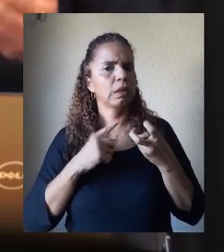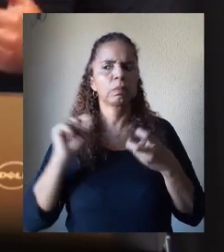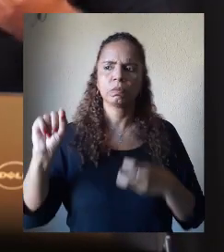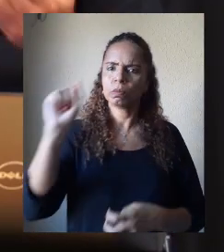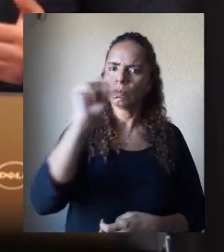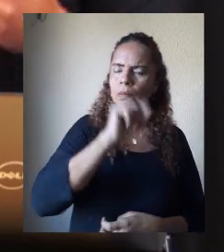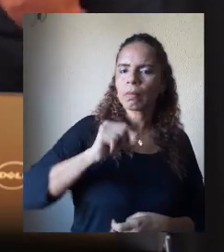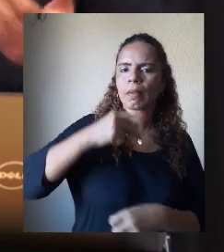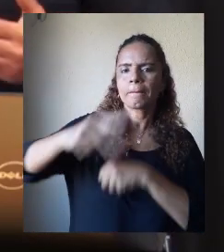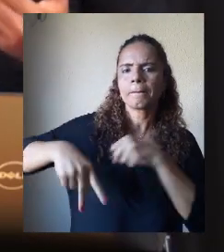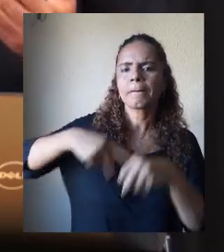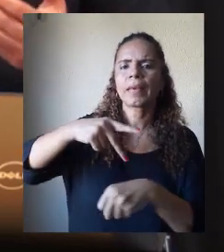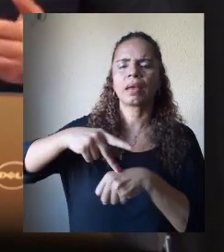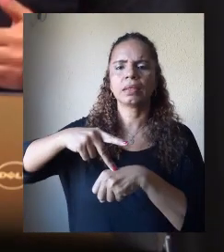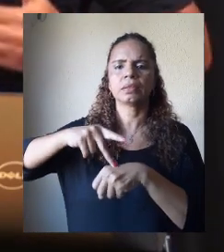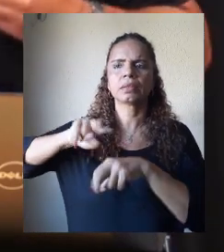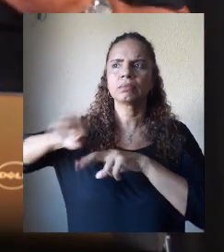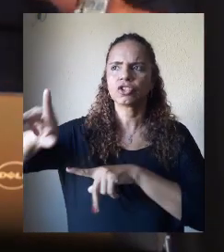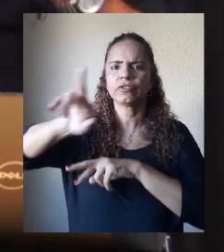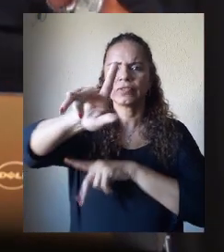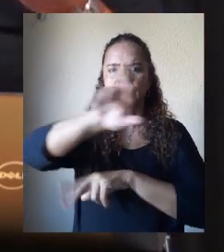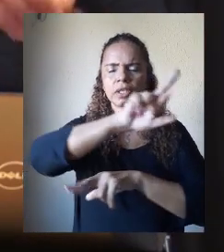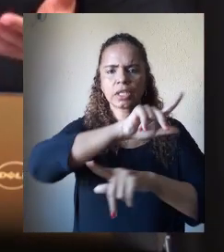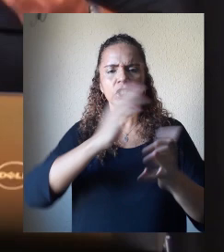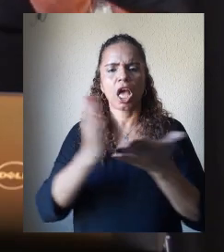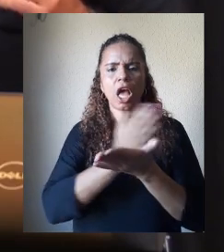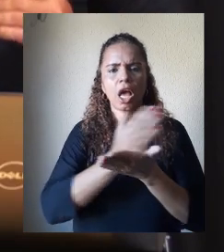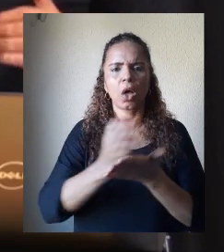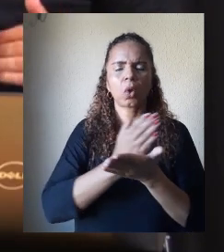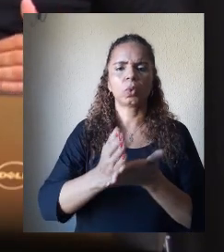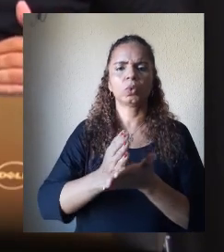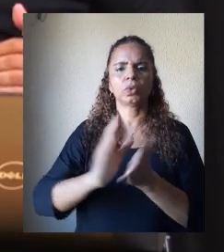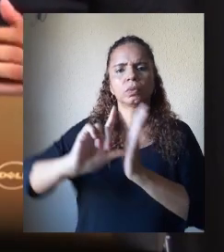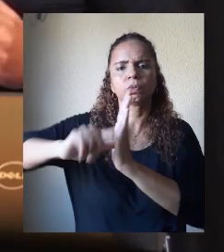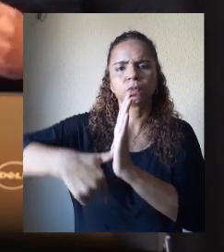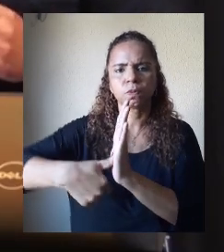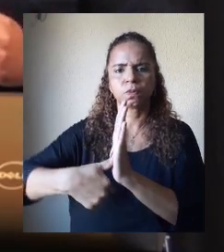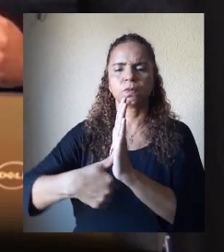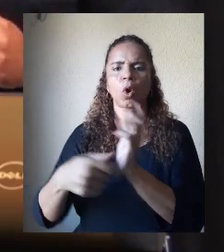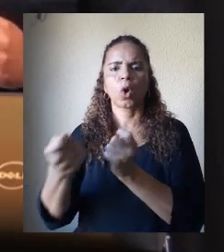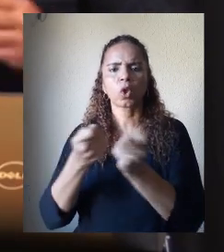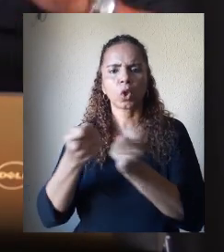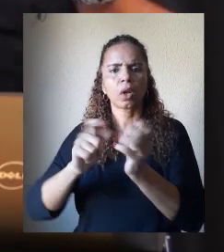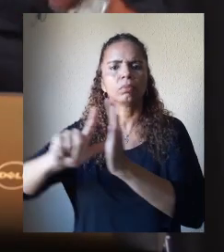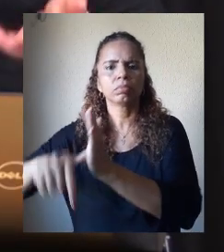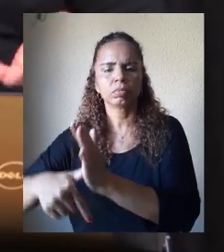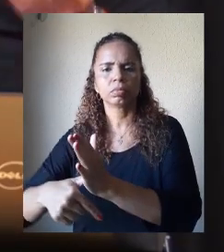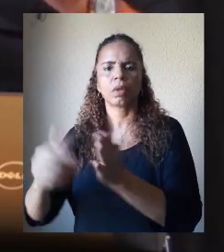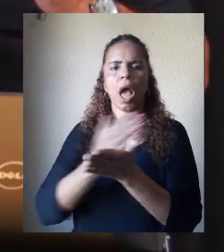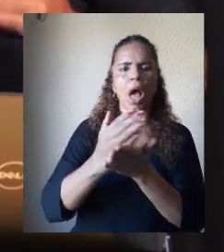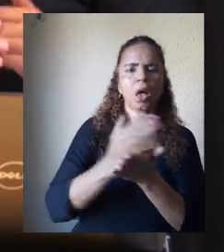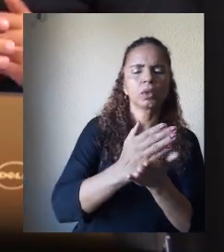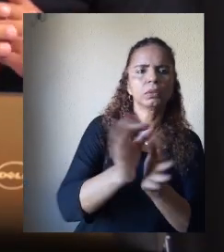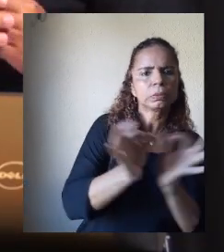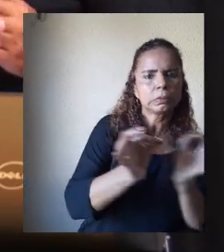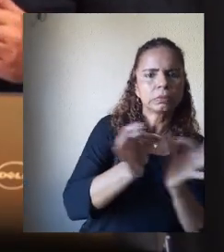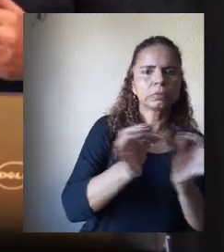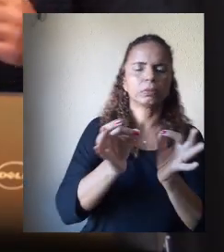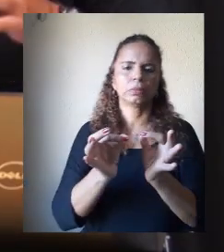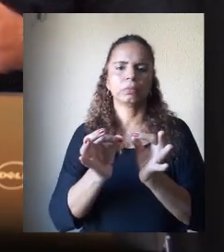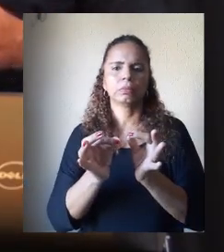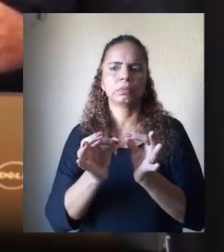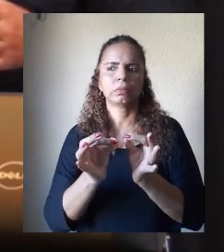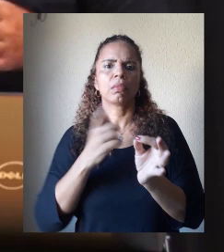vários países, como isso aconteceu, alguns mais tardiamente, alguns mais rapidamente, alguns de maior eficiência, outros de menor